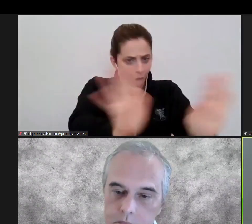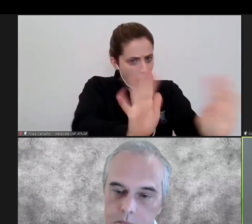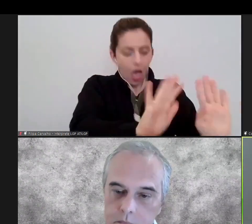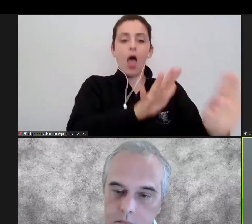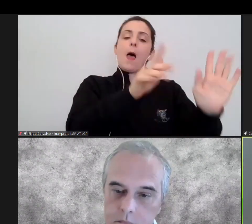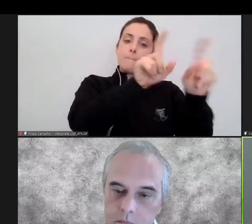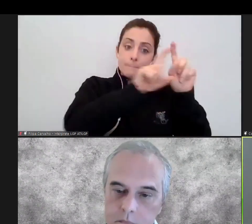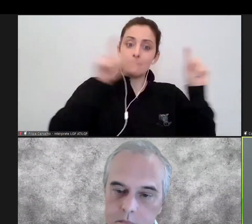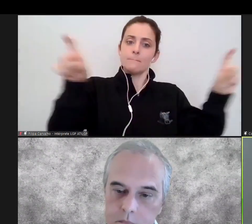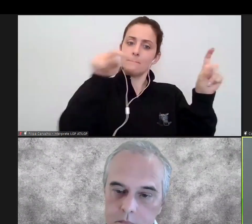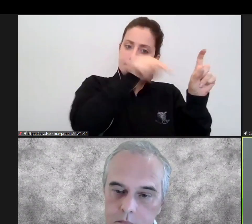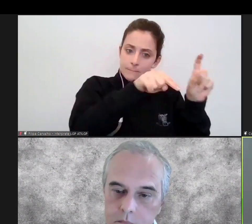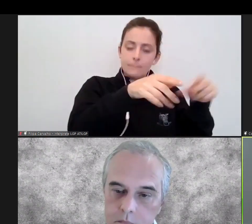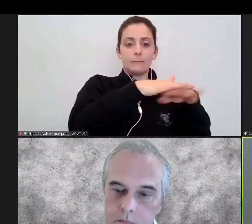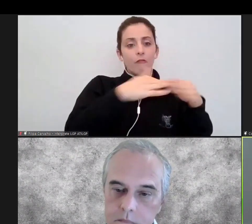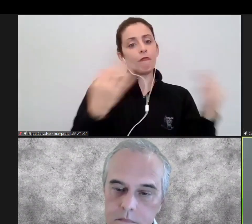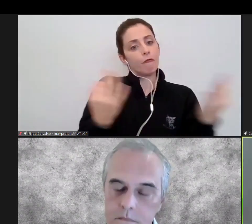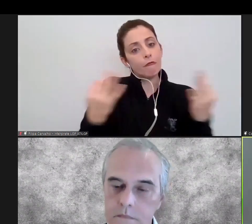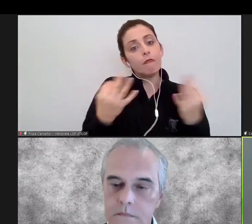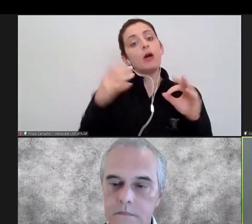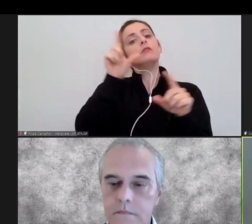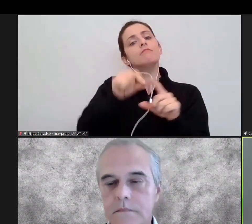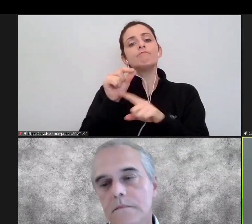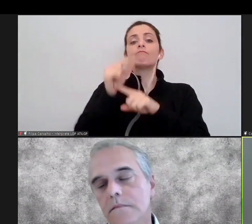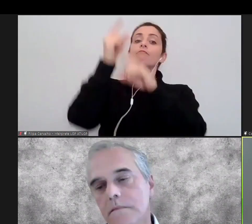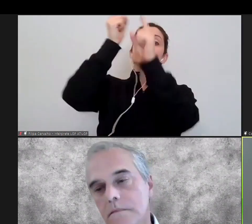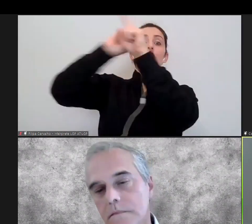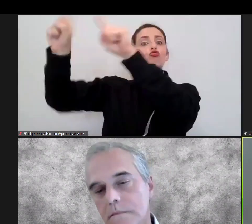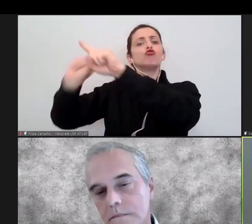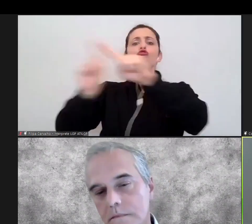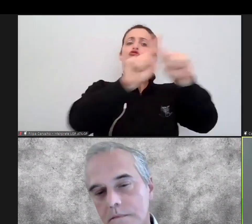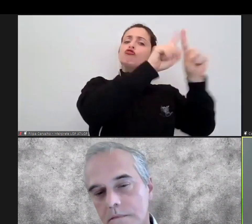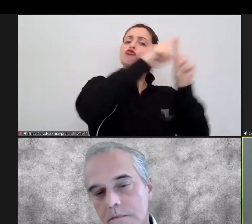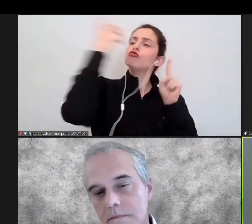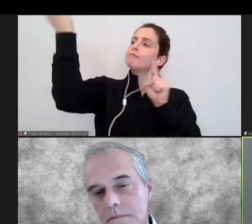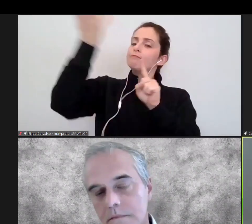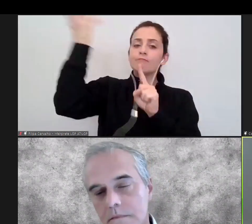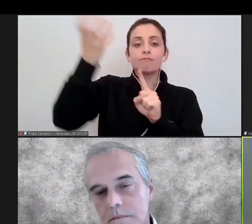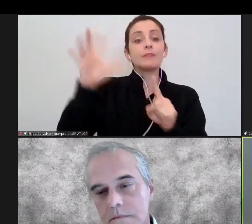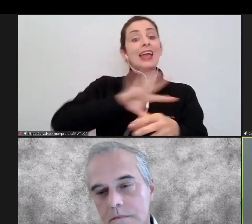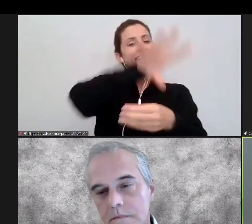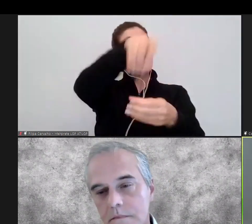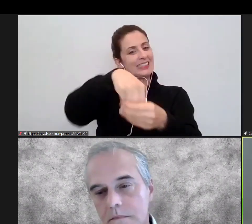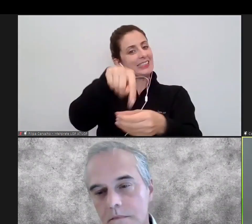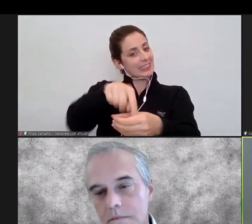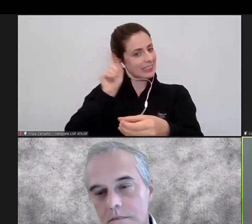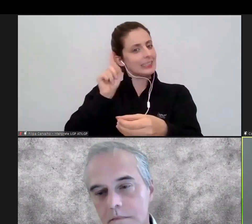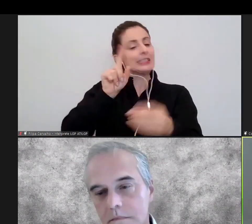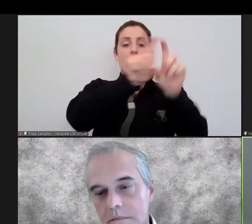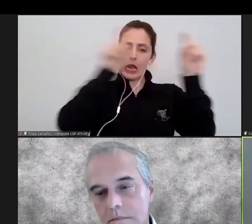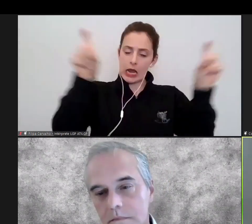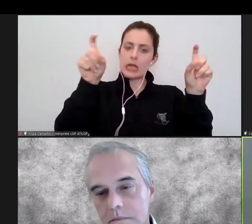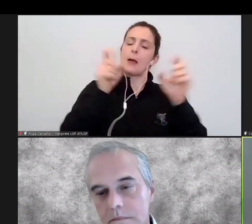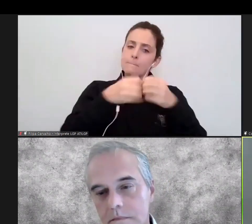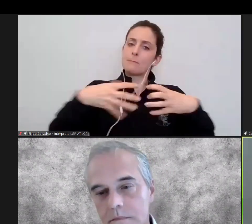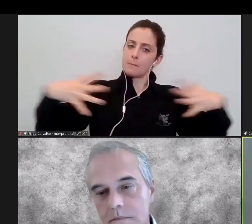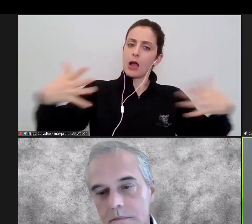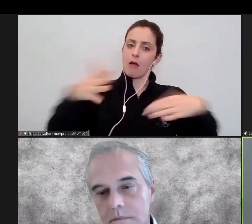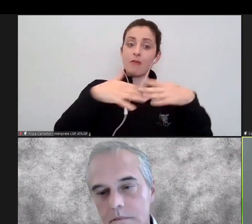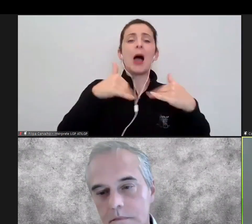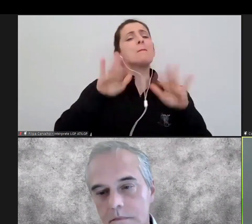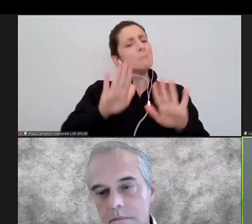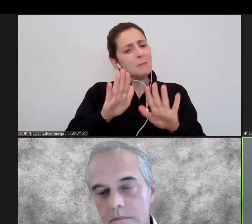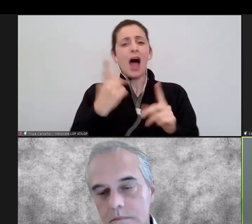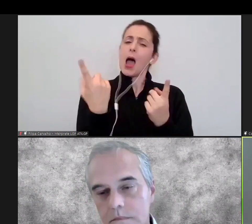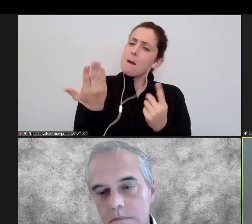de abraçar aqui estas questões da diversidade e da inclusão. No entanto, ainda existe aqui um longo trabalho a ser feito.